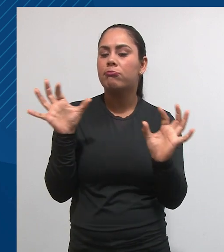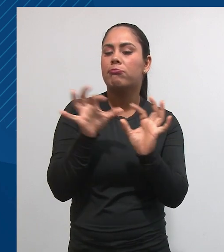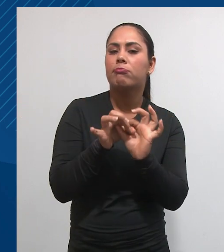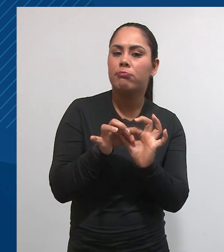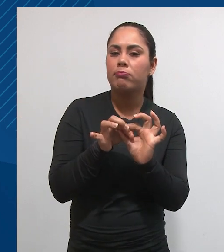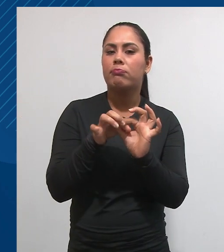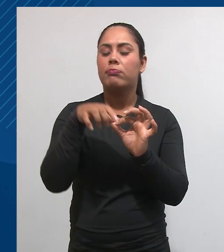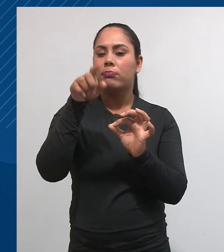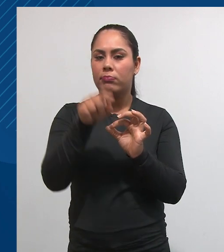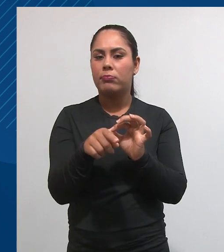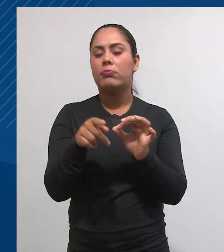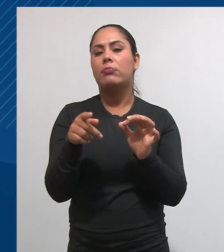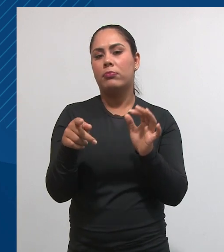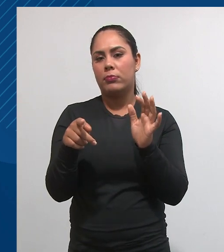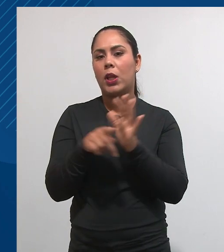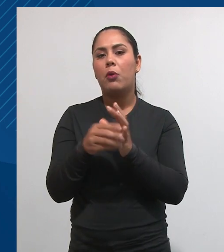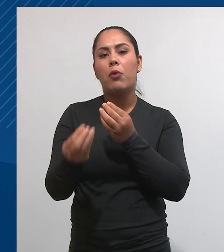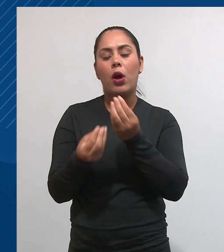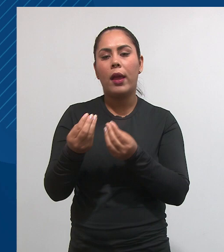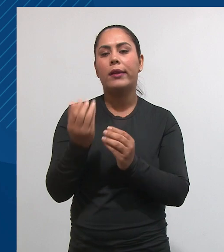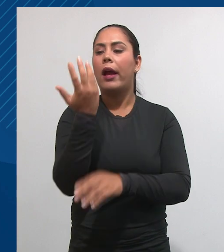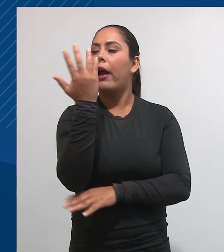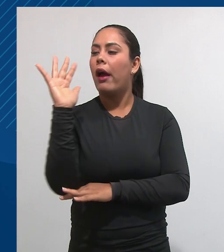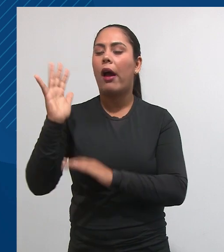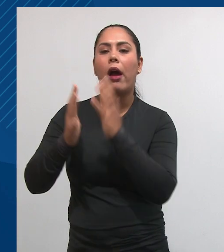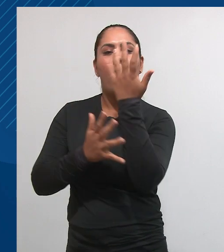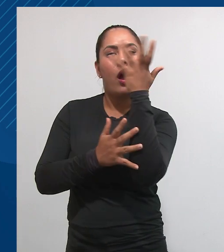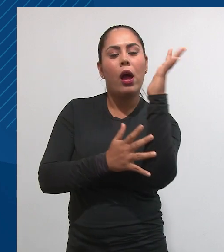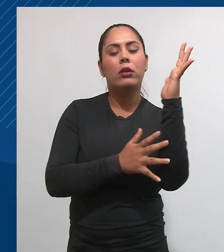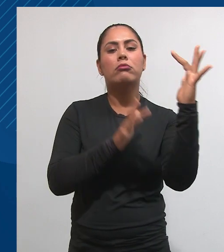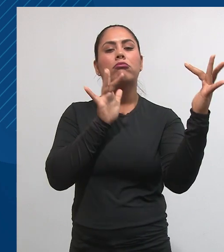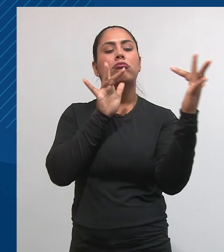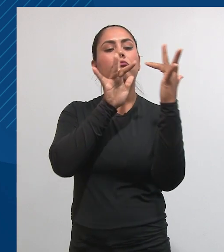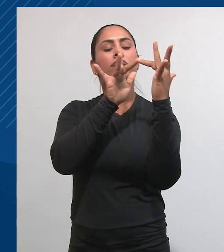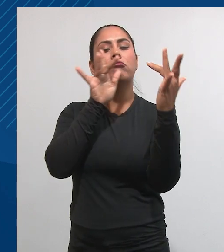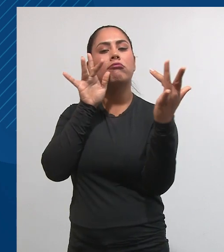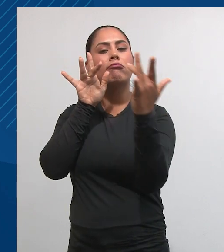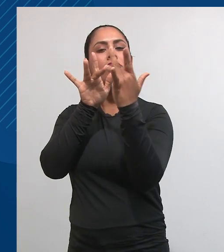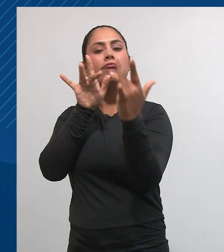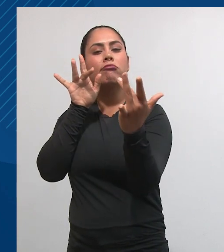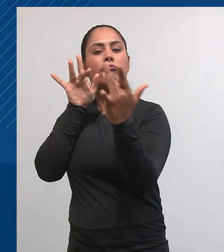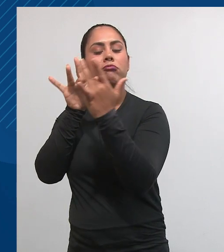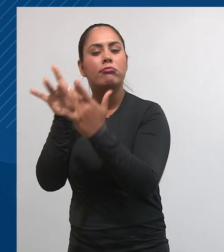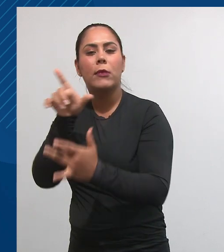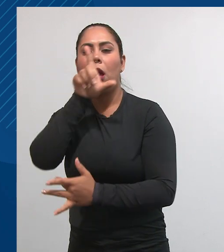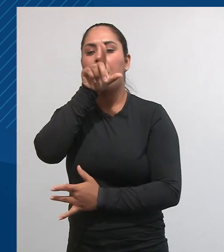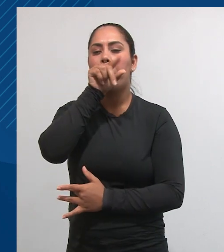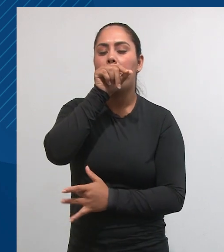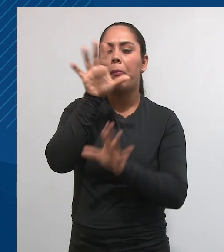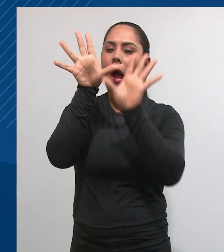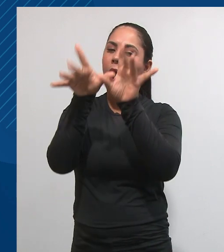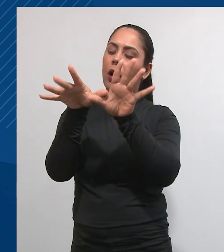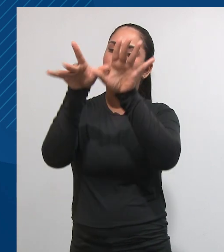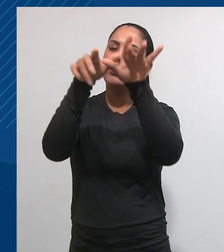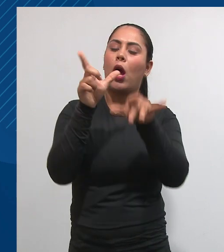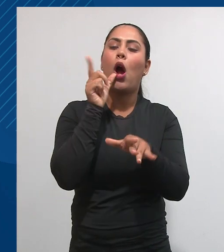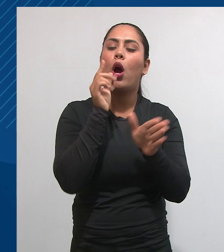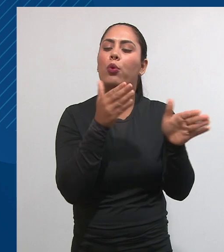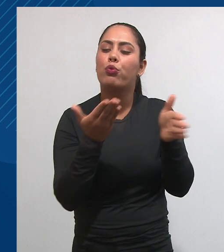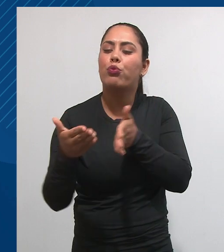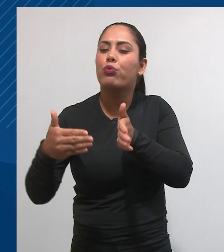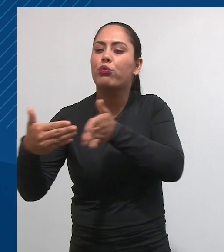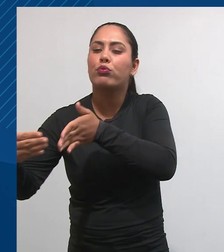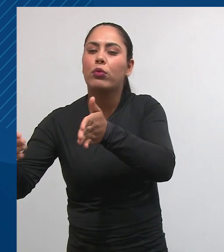interligação com a Mãe Terra, com a floresta, com os pássaros, com os rios, com os lagos.